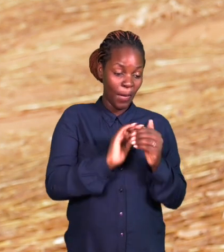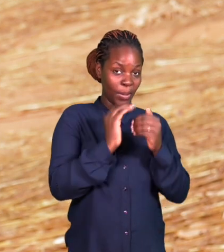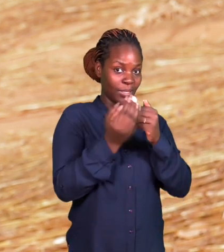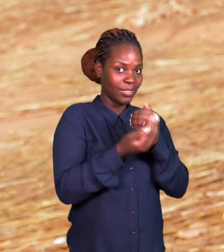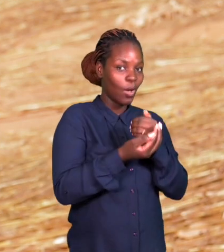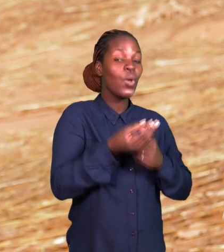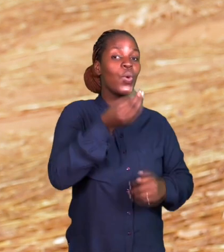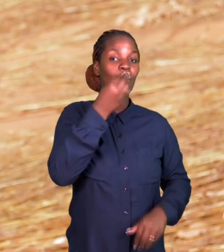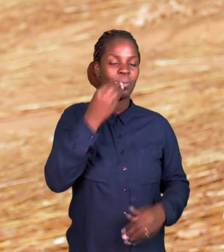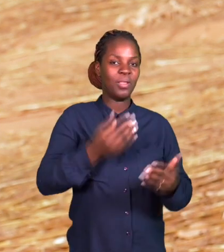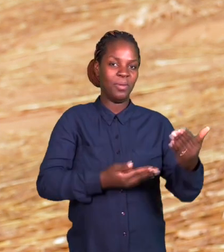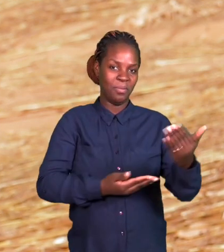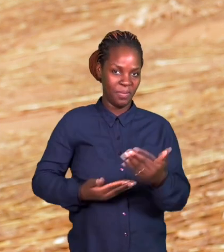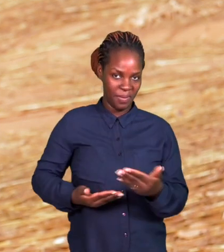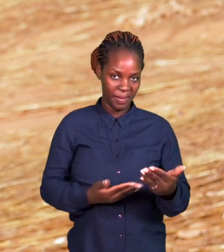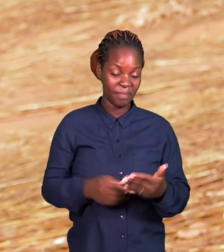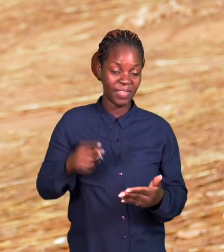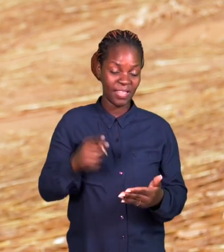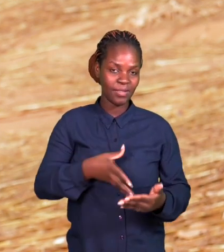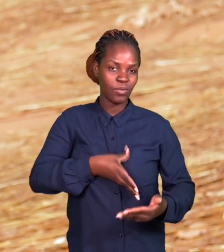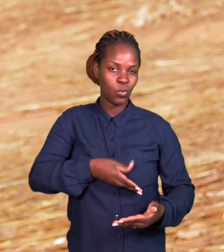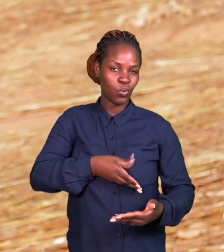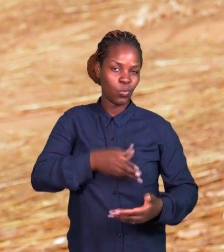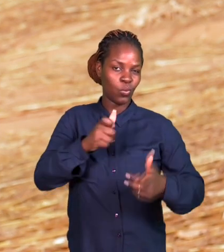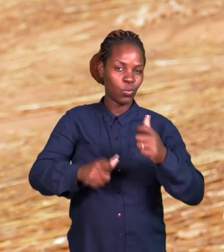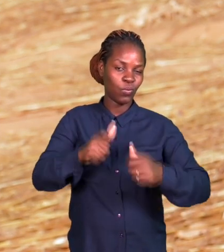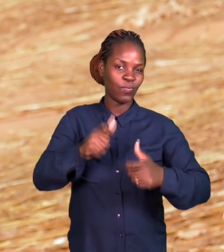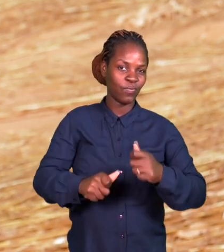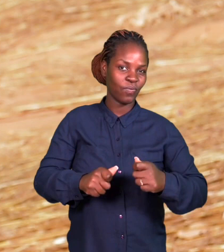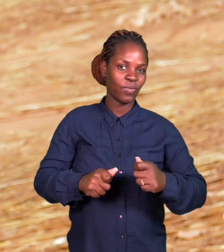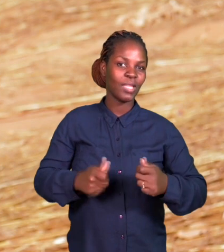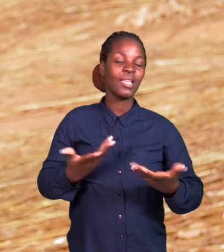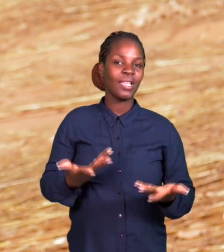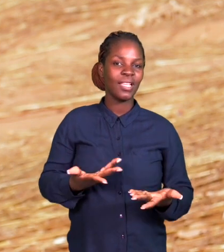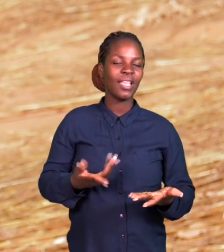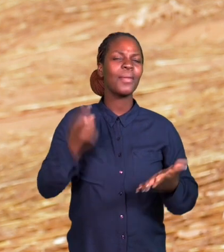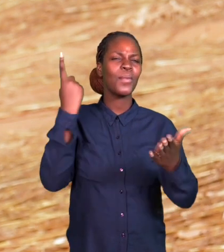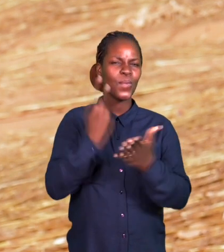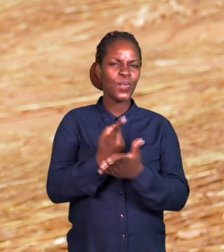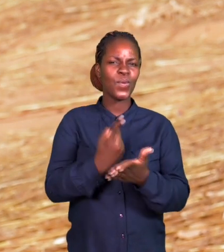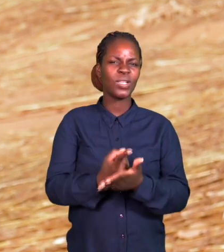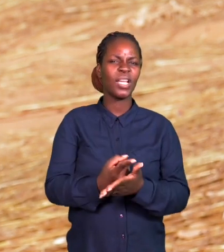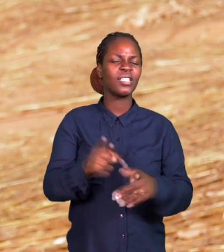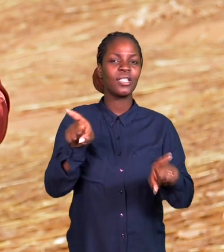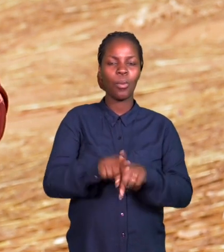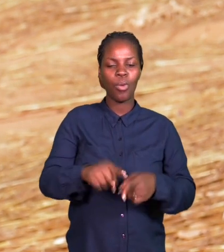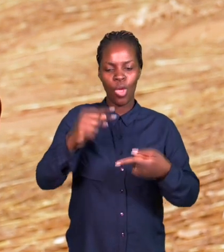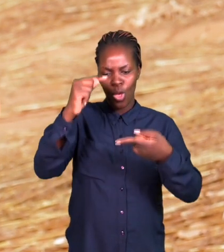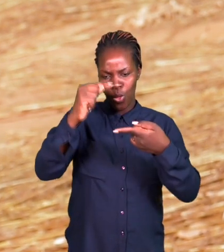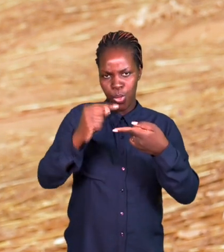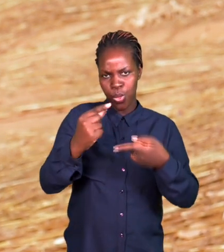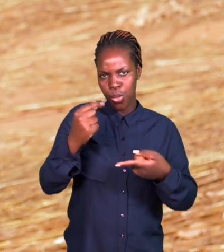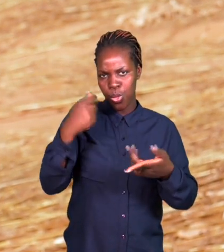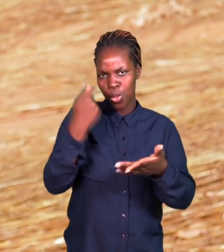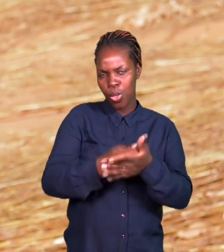proteção, nutrição para as crianças e constitui a mais sensível, econômica e eficaz